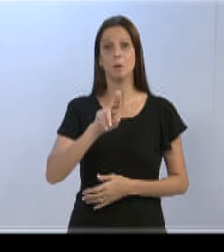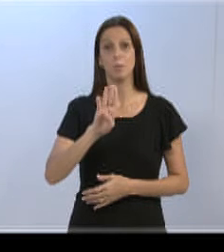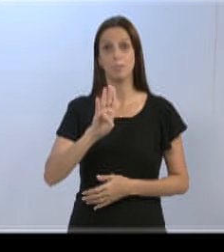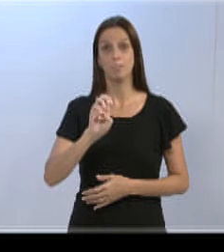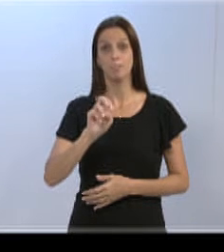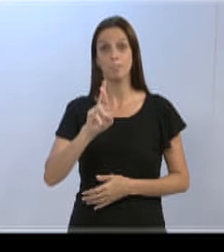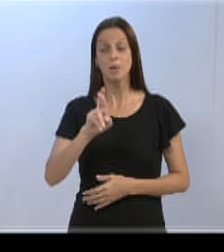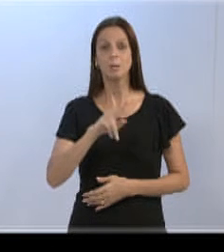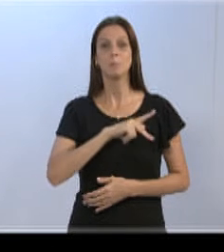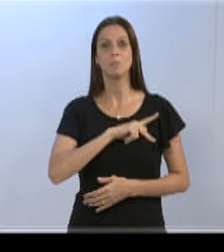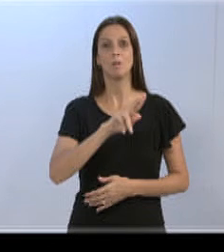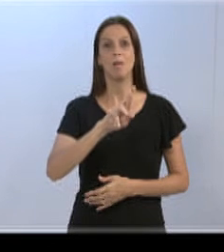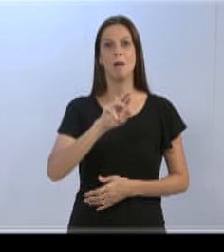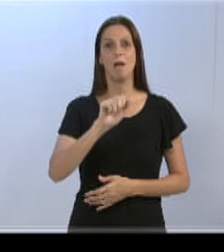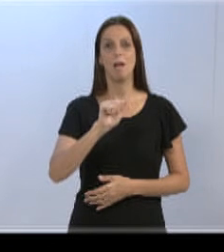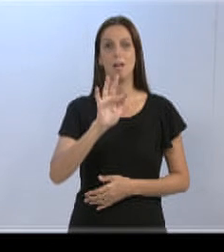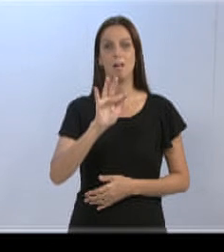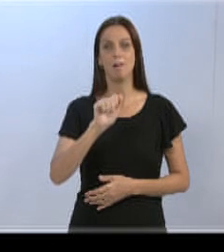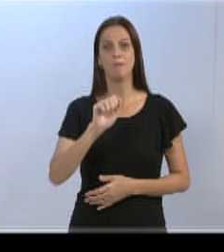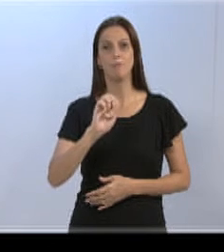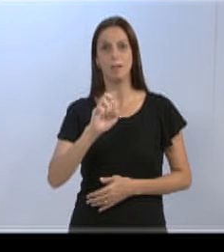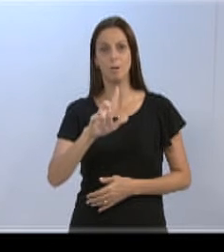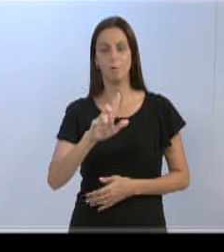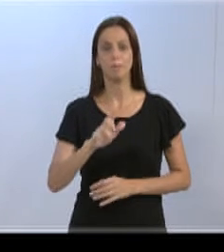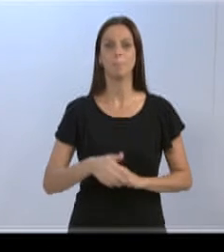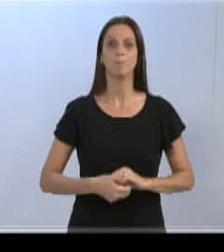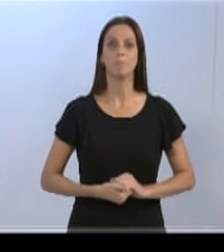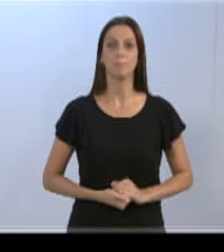o presidente Rafael Jansen. Pode passar?